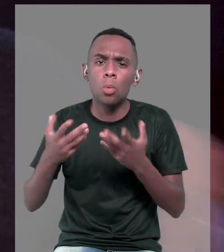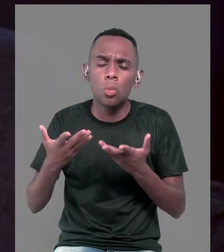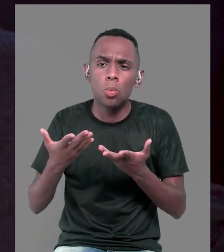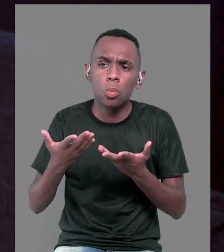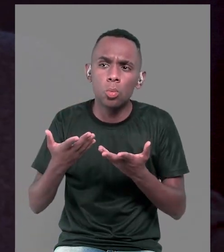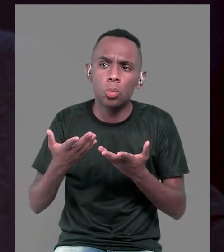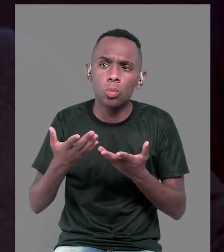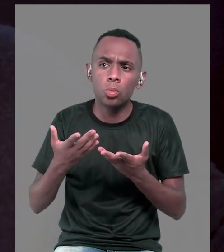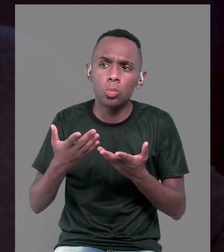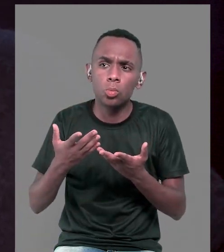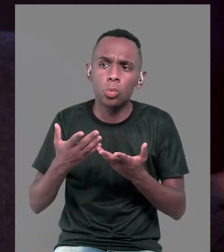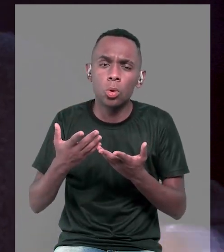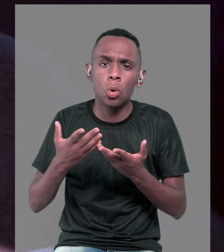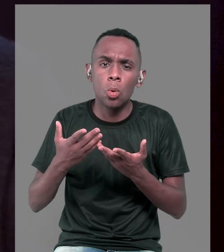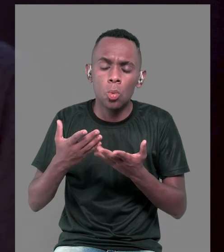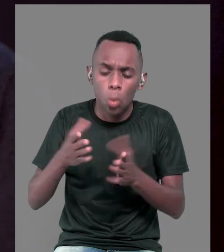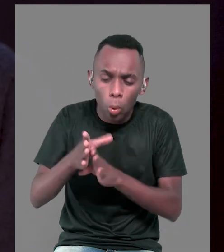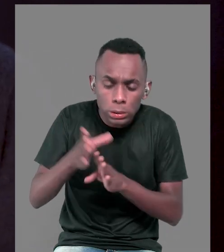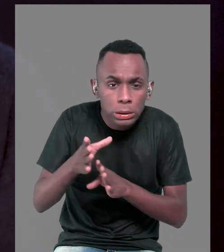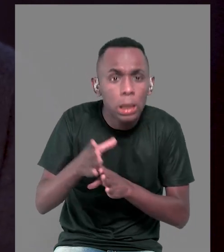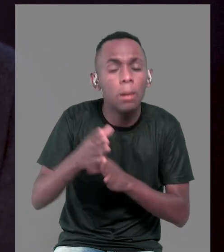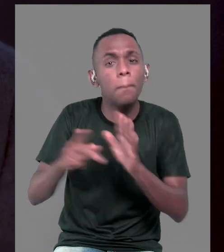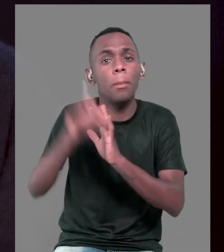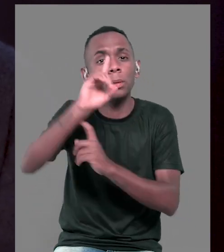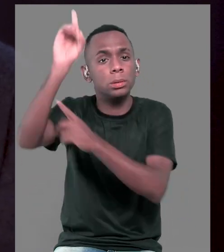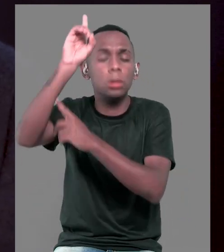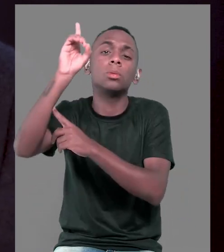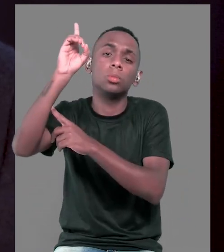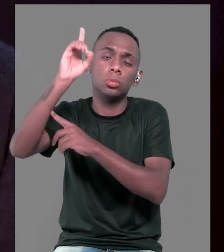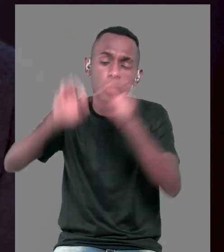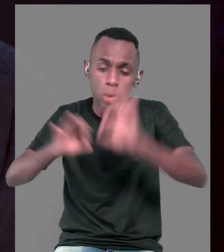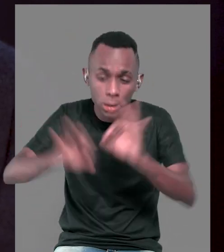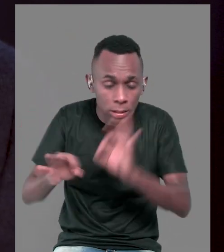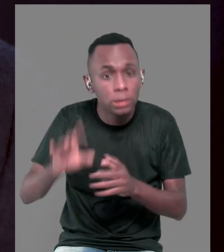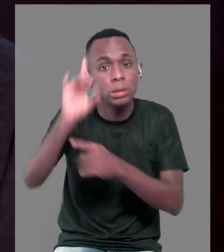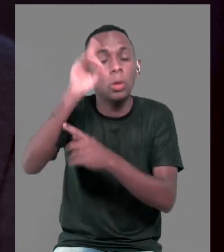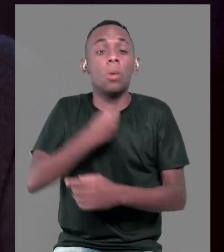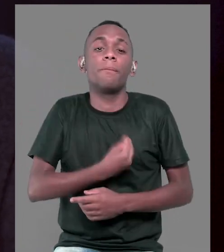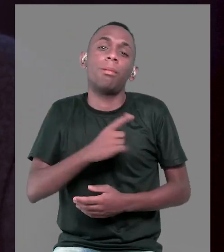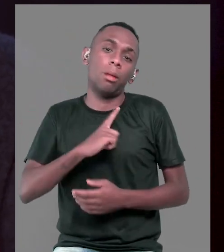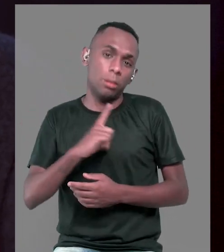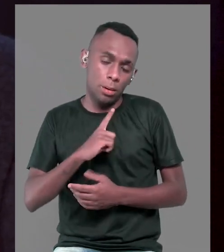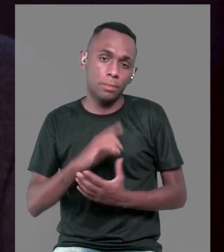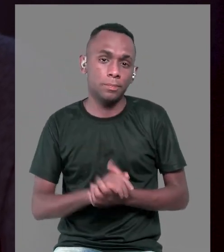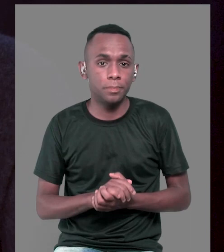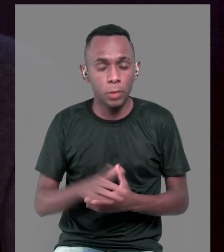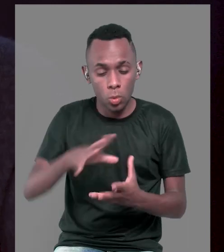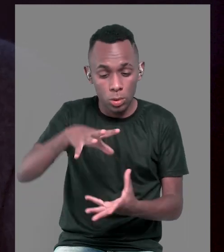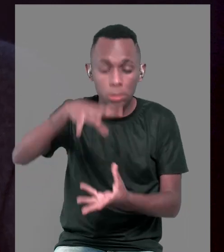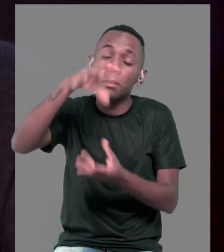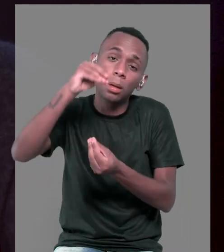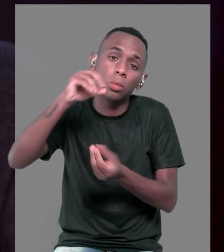de Deus num pedaço de barro. Cria a vida. Espírito nos remete a